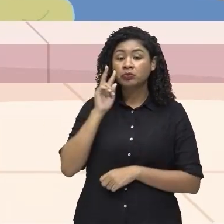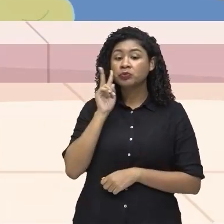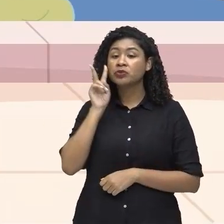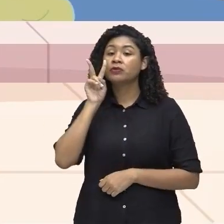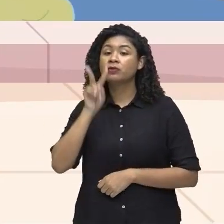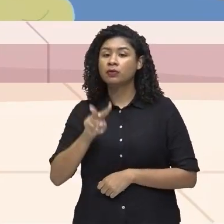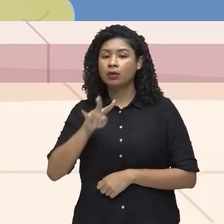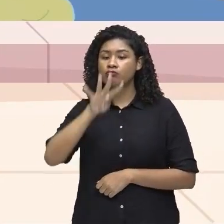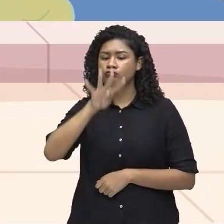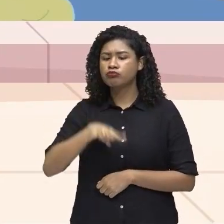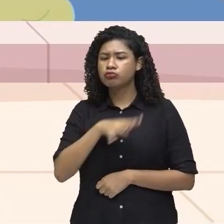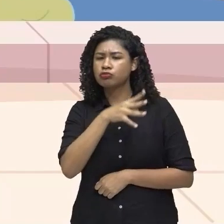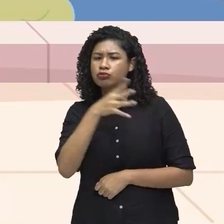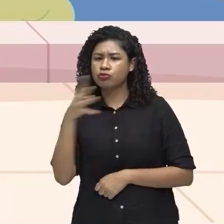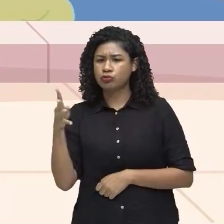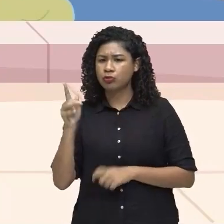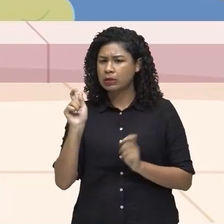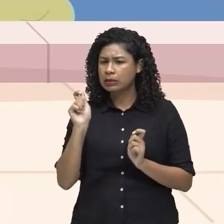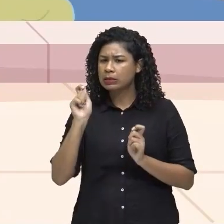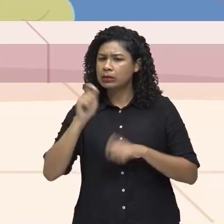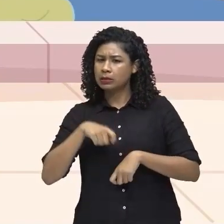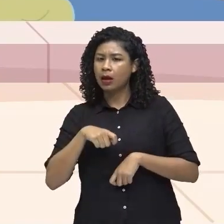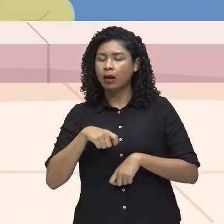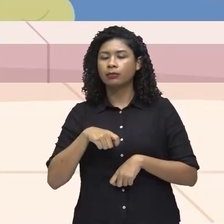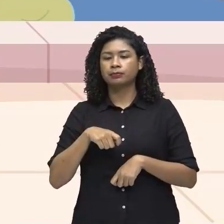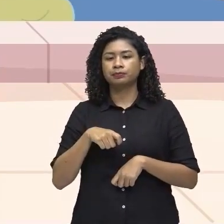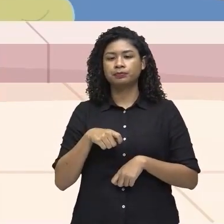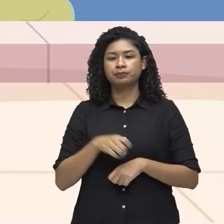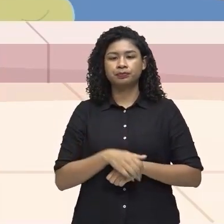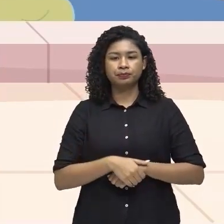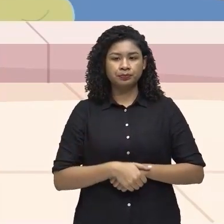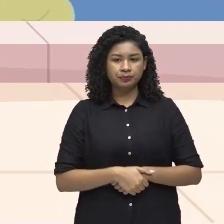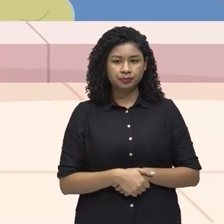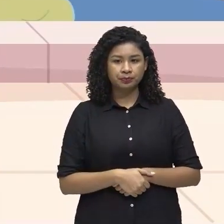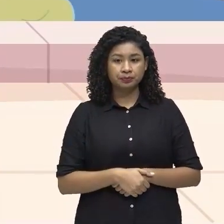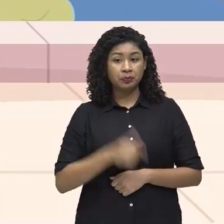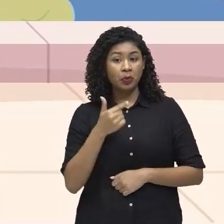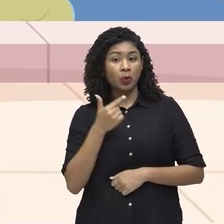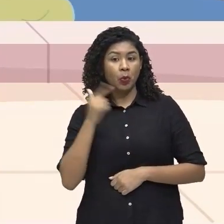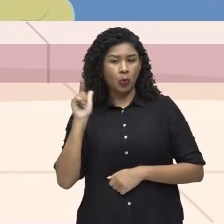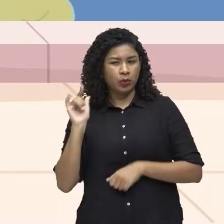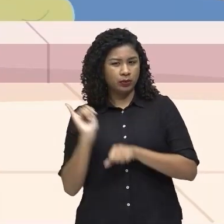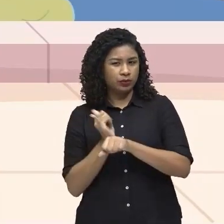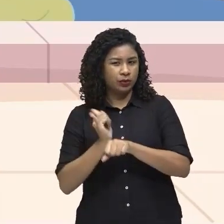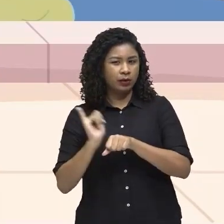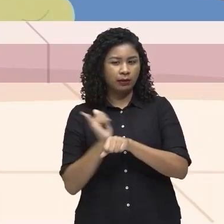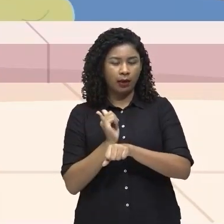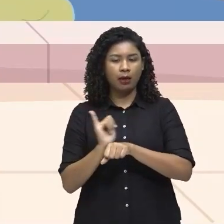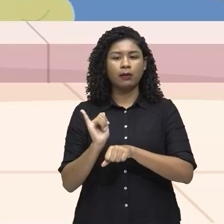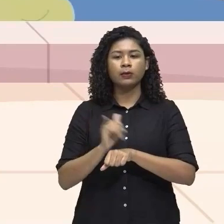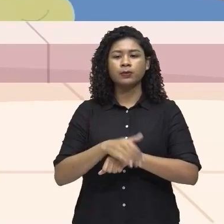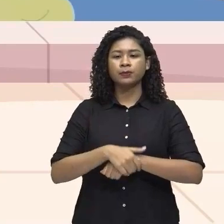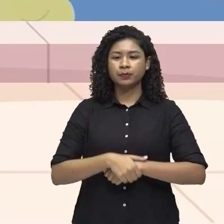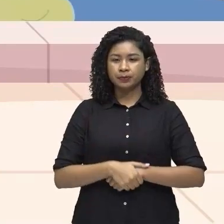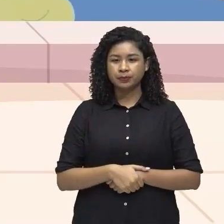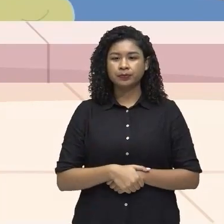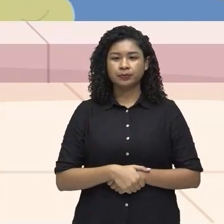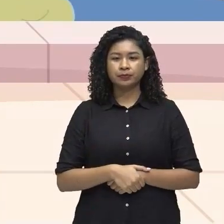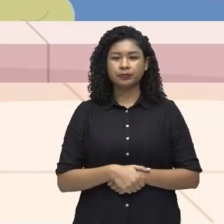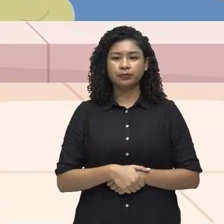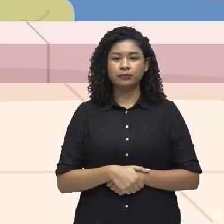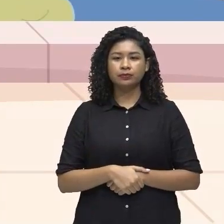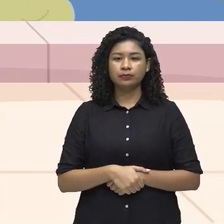gente pode projetar nas ruas, né? E outra que a gente pode também trabalhar é como